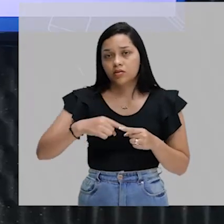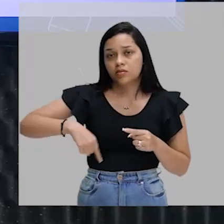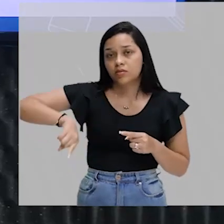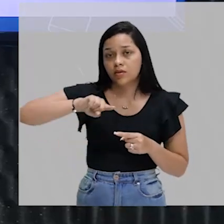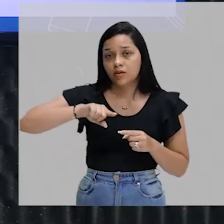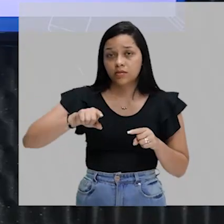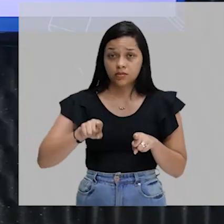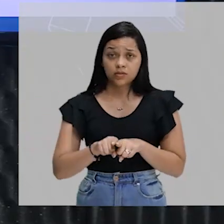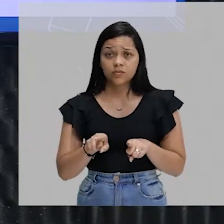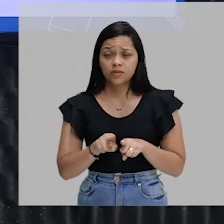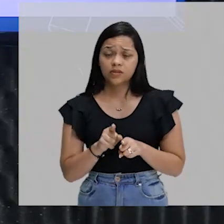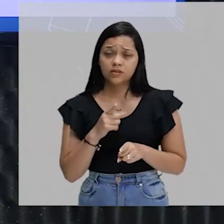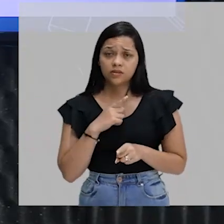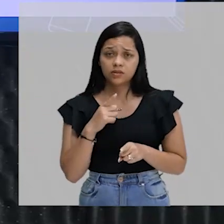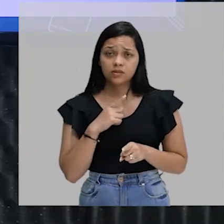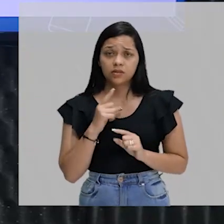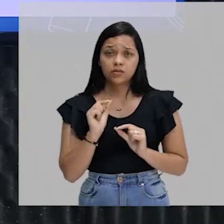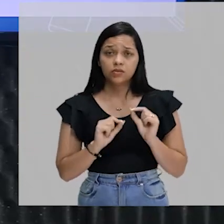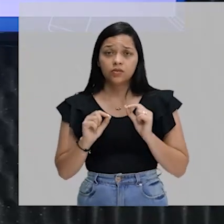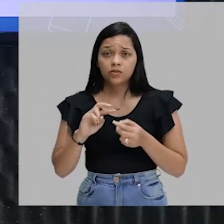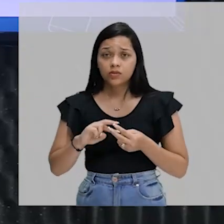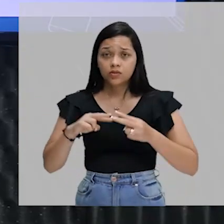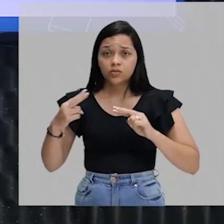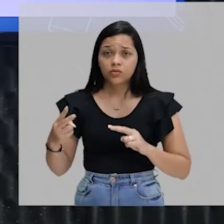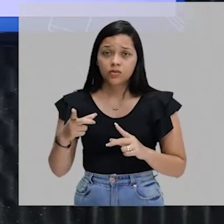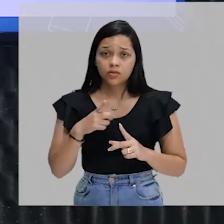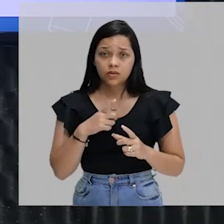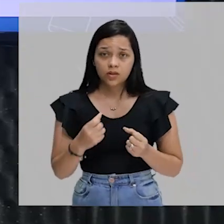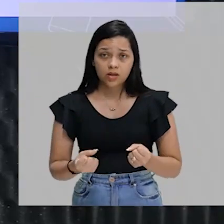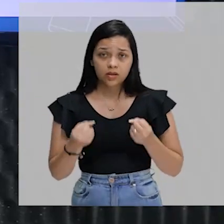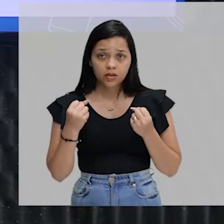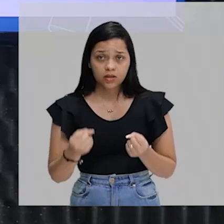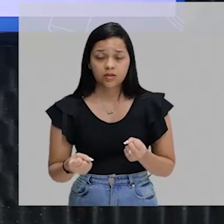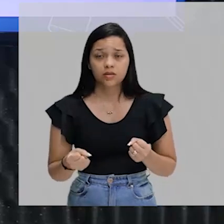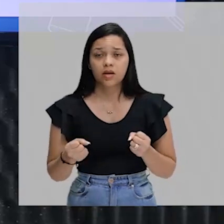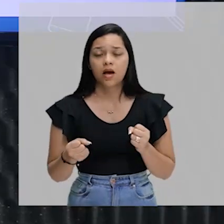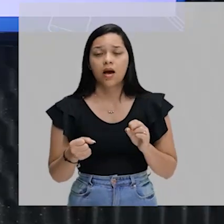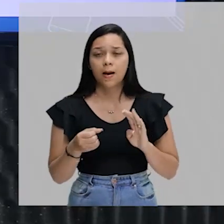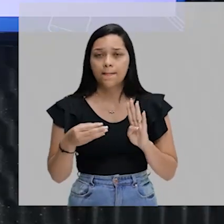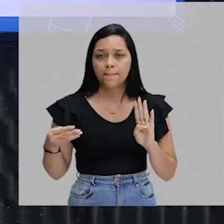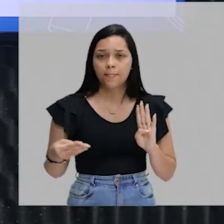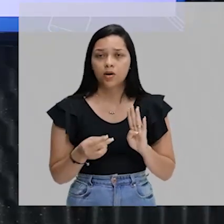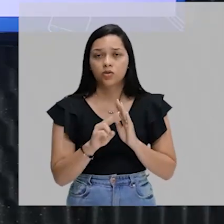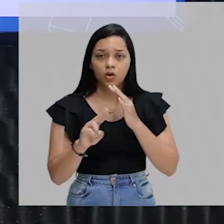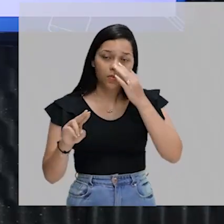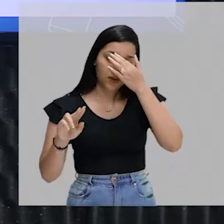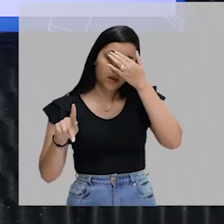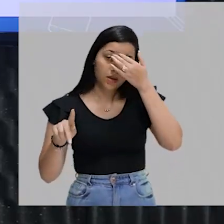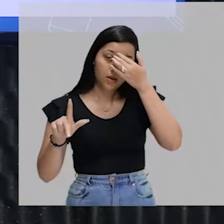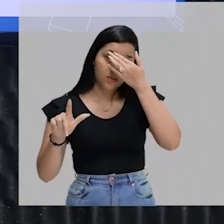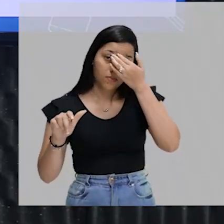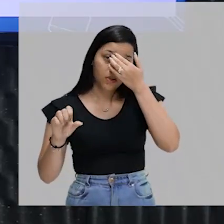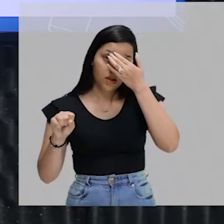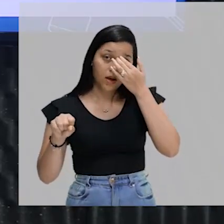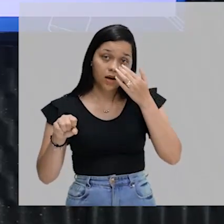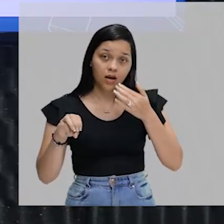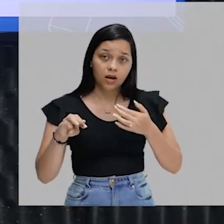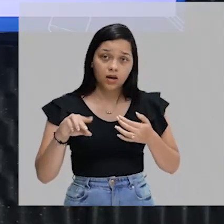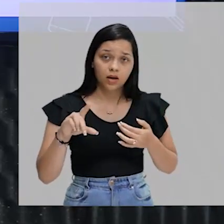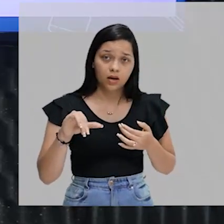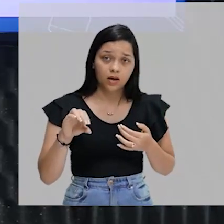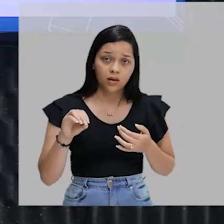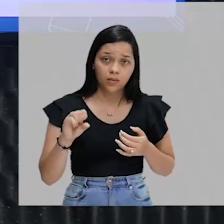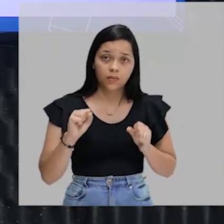moléculas de DNA circulares contêm genes que trazem resistência à bactéria. Elas são chamadas de plasmídios. Então, eu posso